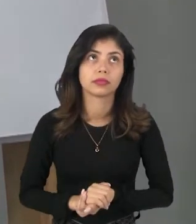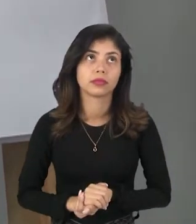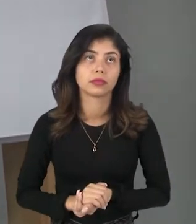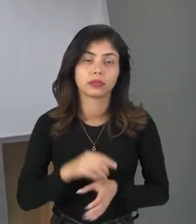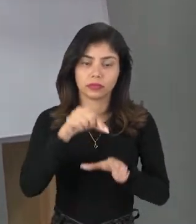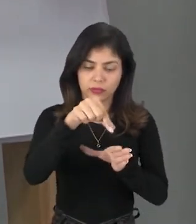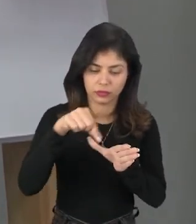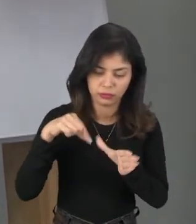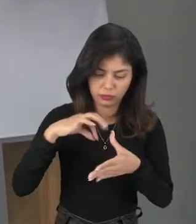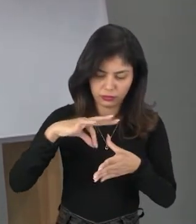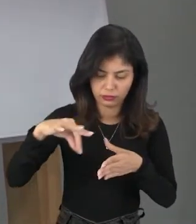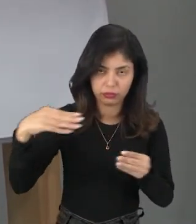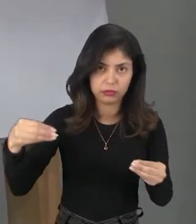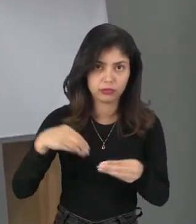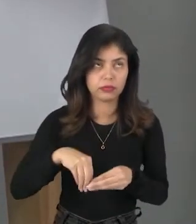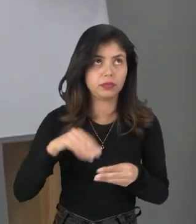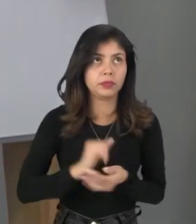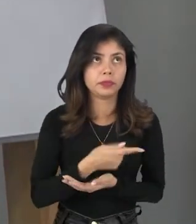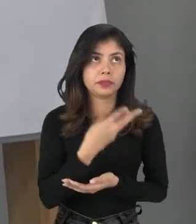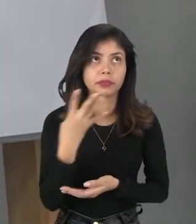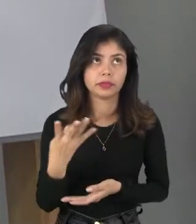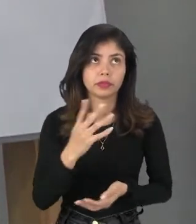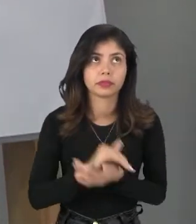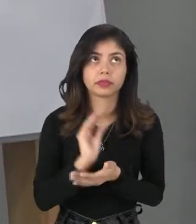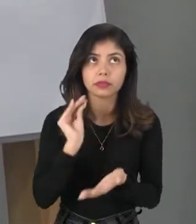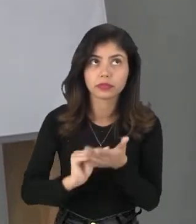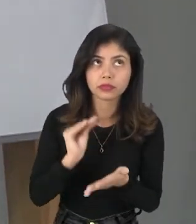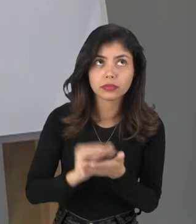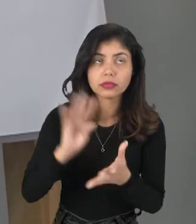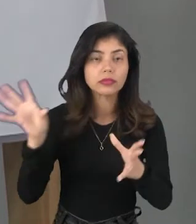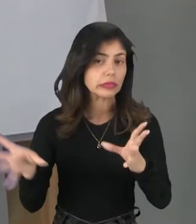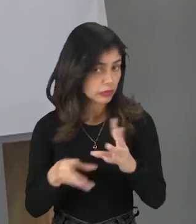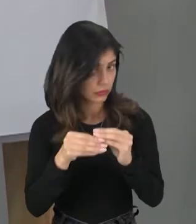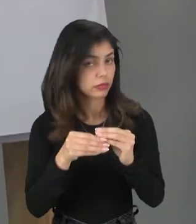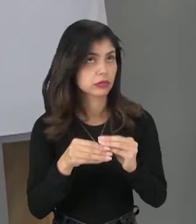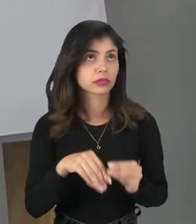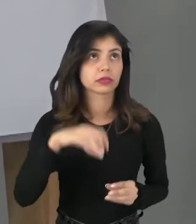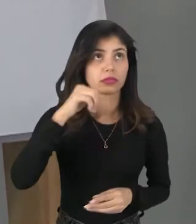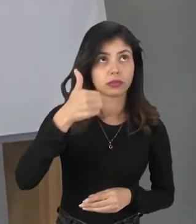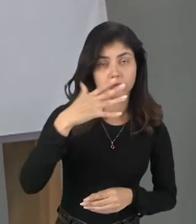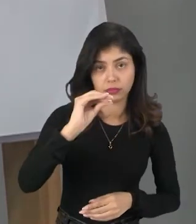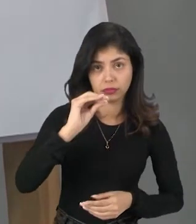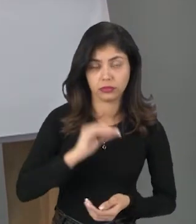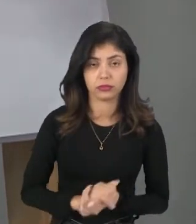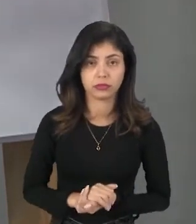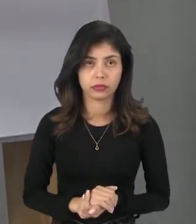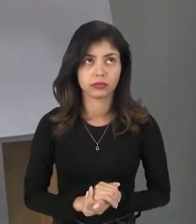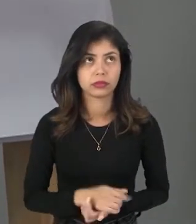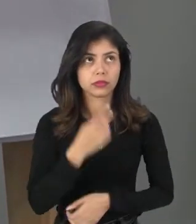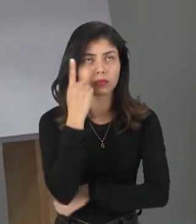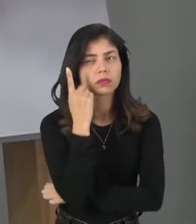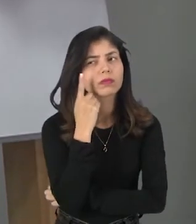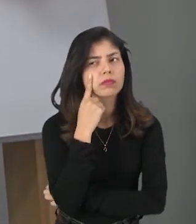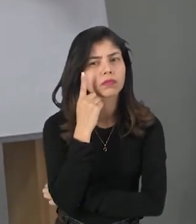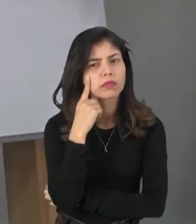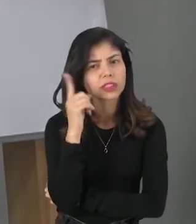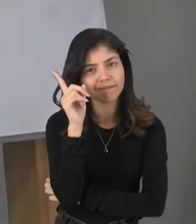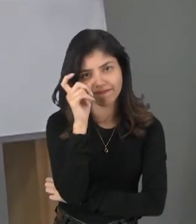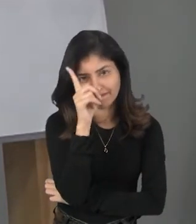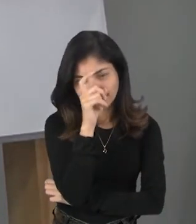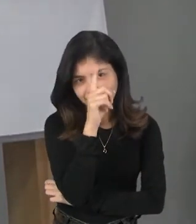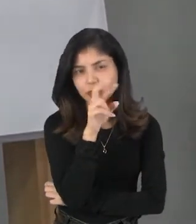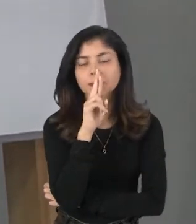lápis em seu estojo e perguntou Quantos lápis faltavam para completar 10 Laura ficou com